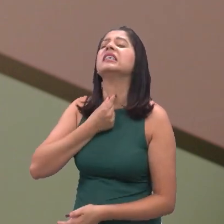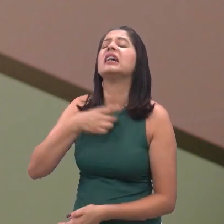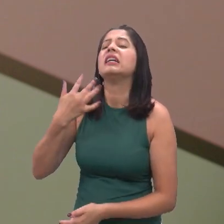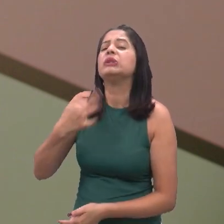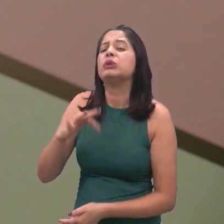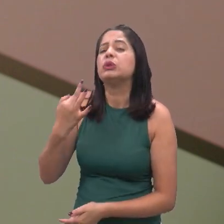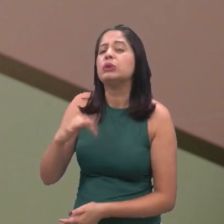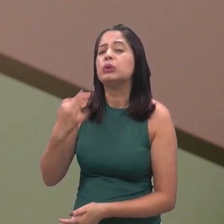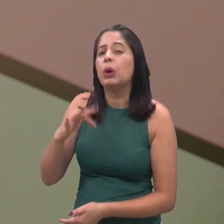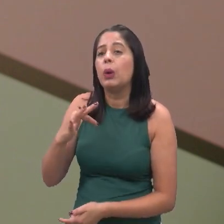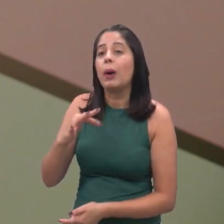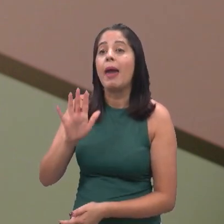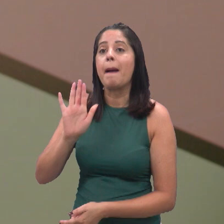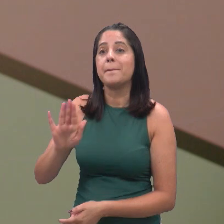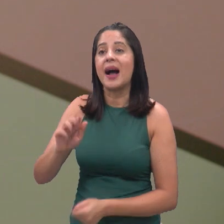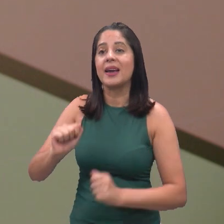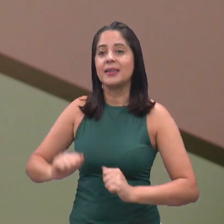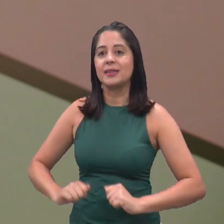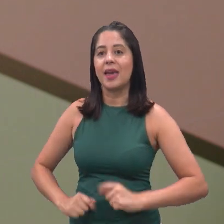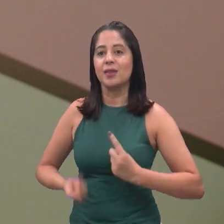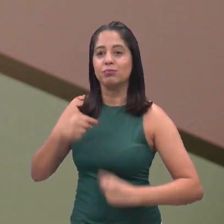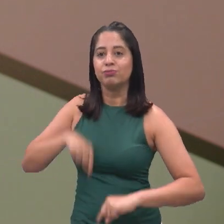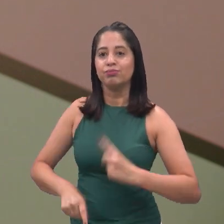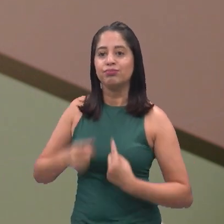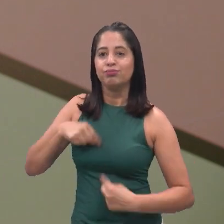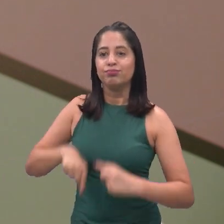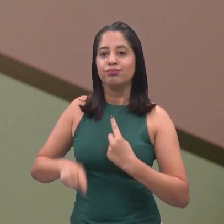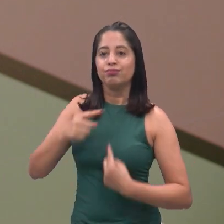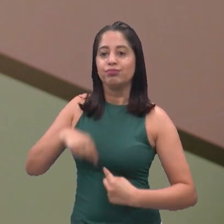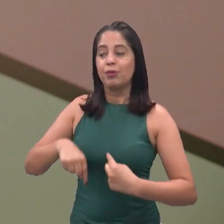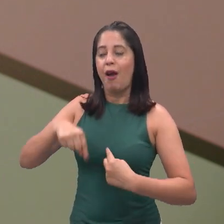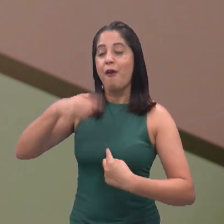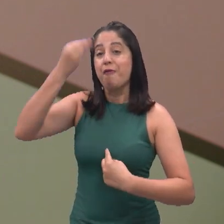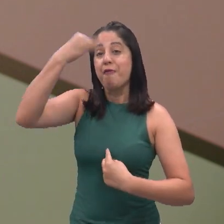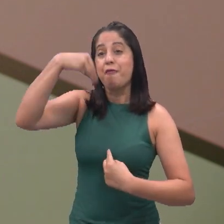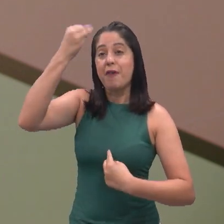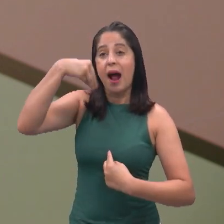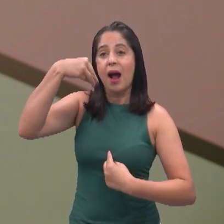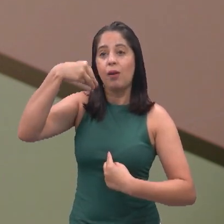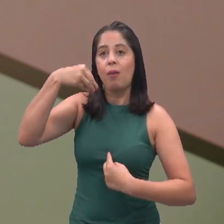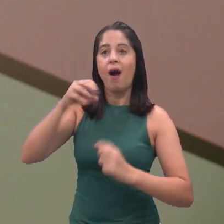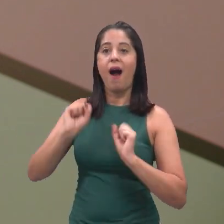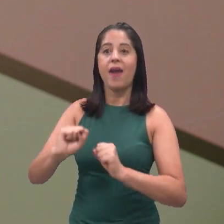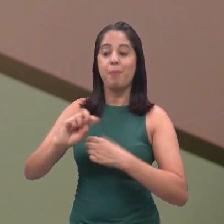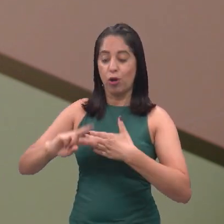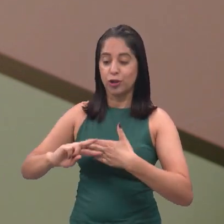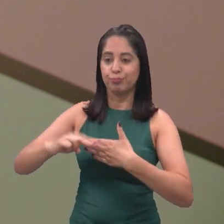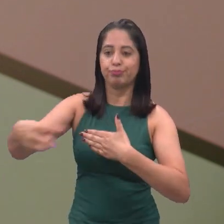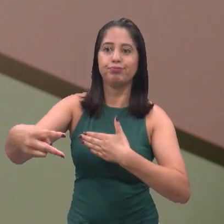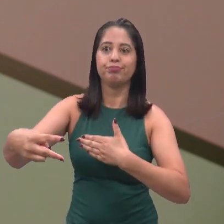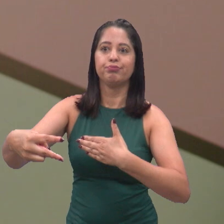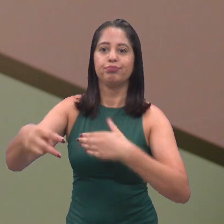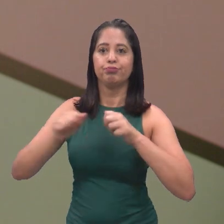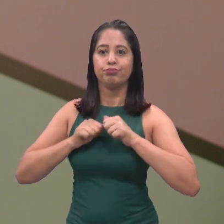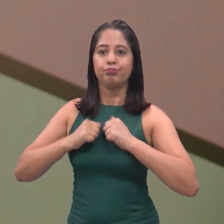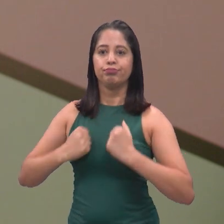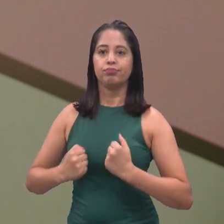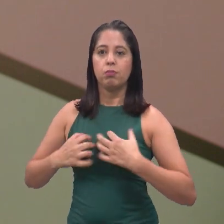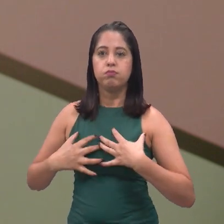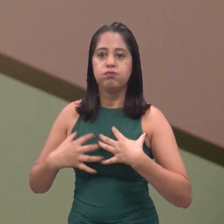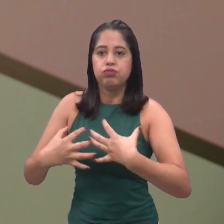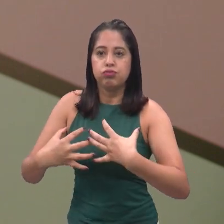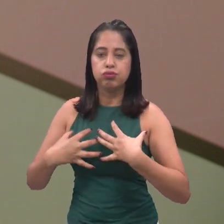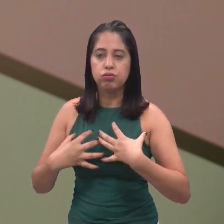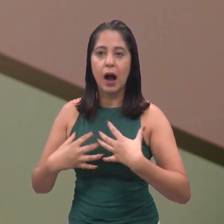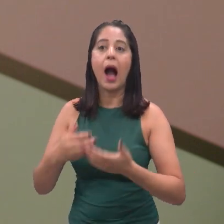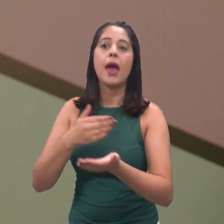sistema imunológico, se ele não estiver muito bom, ele pode evoluir com uma infecção mais grave que a pneumonia. Então, a pessoa sente